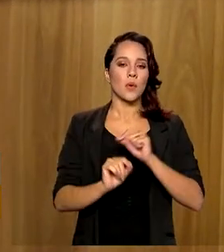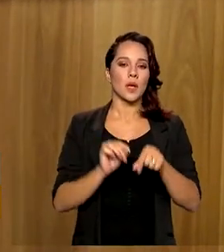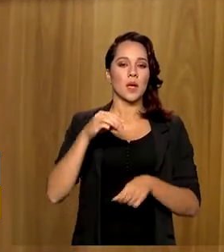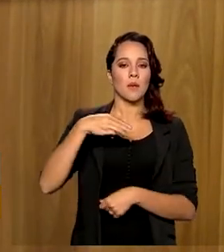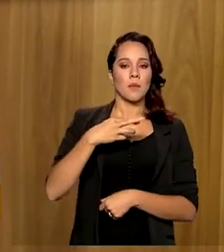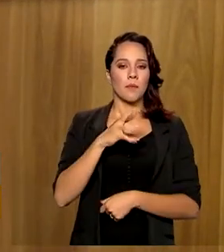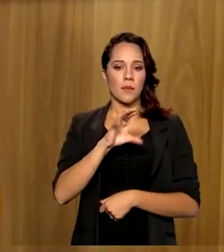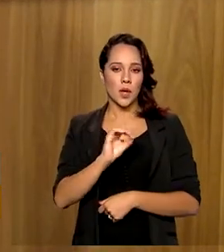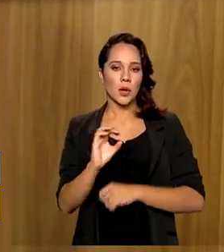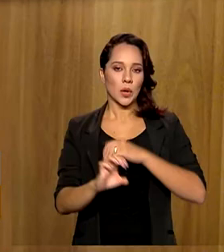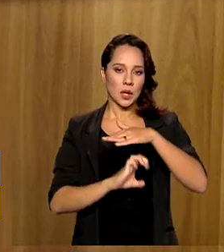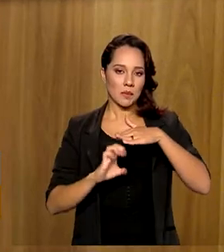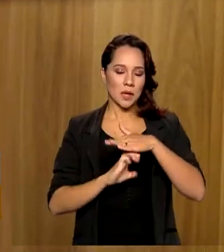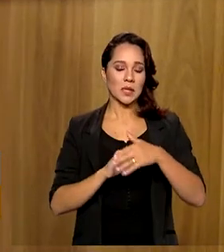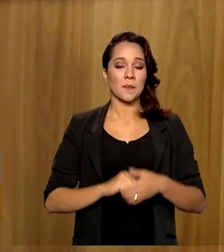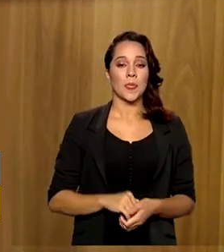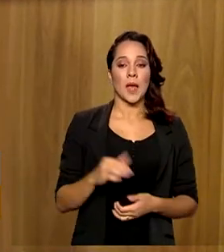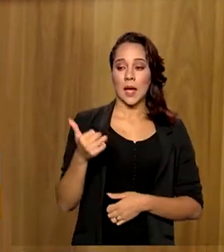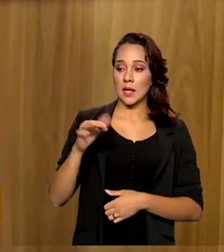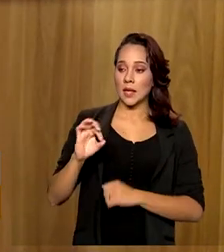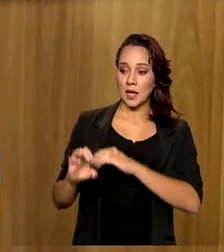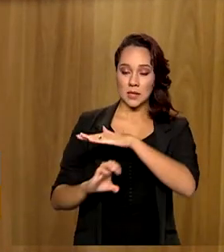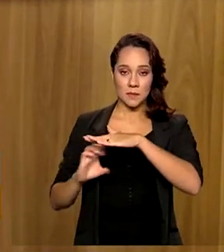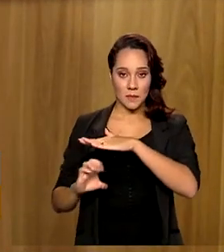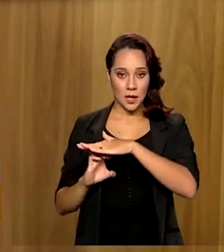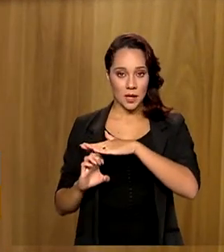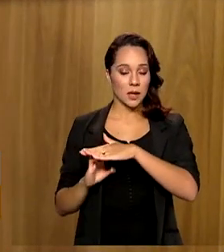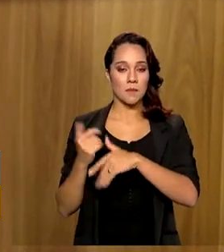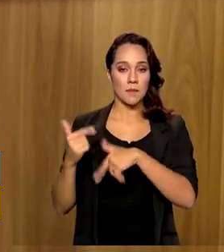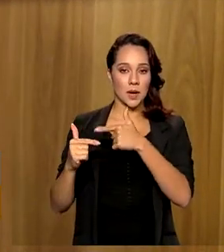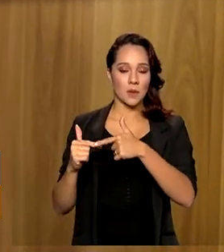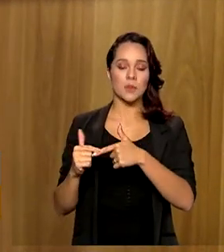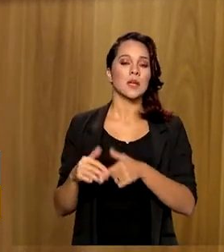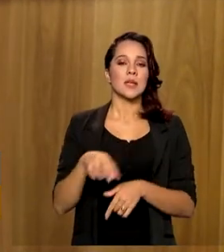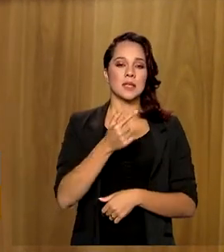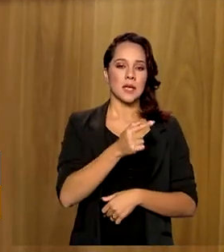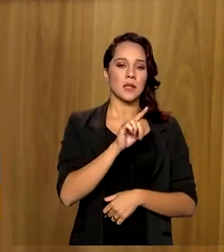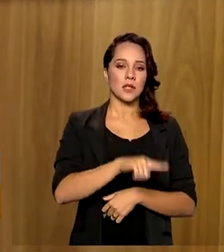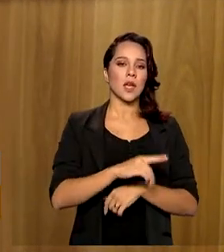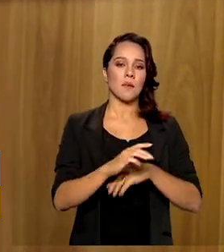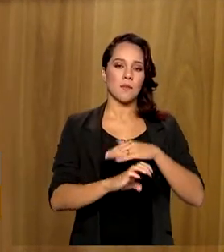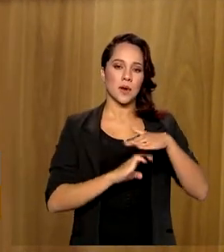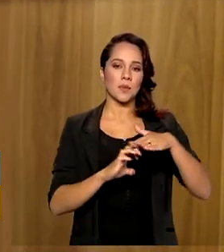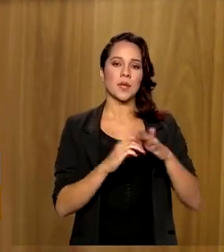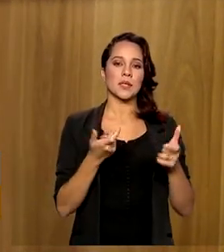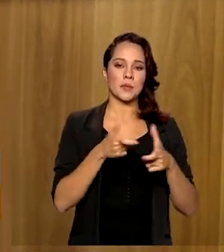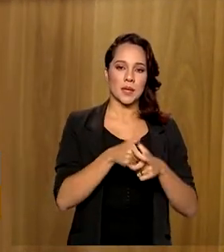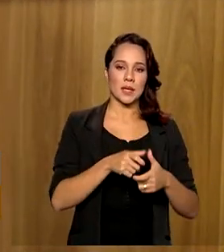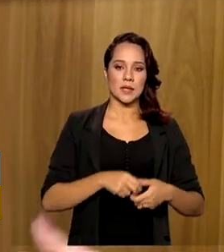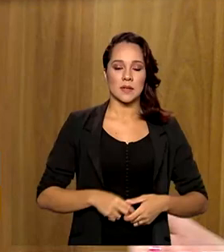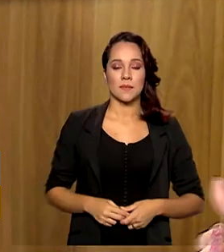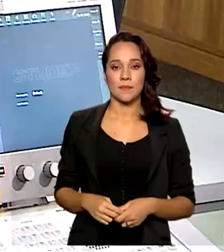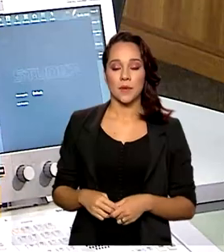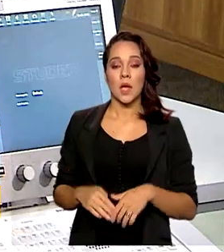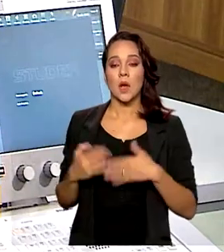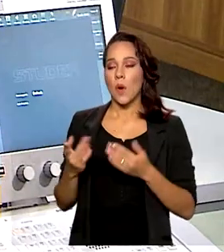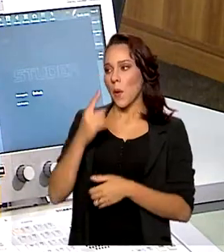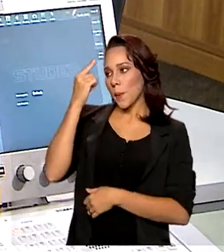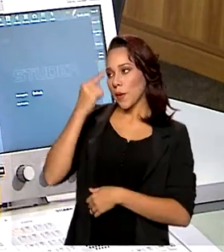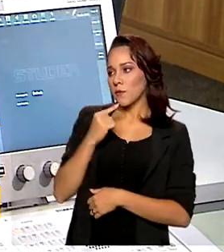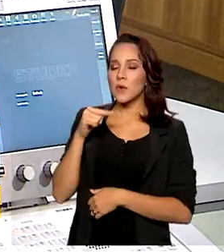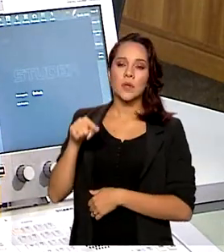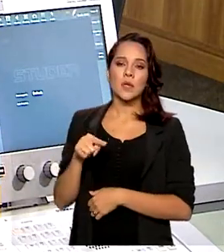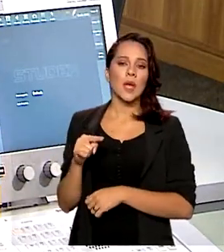micro e pequenos empresários. Então, a cada 10 empregos gerados no Brasil, 7 foram gerados por micro e pequenas empresas. E qual que é o perfil